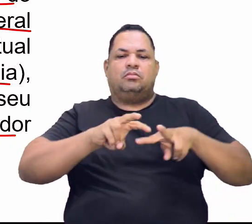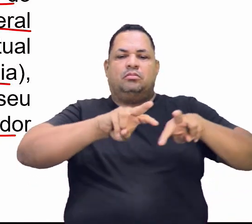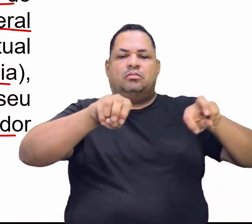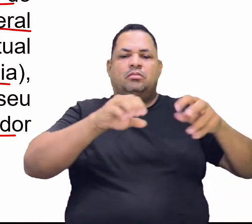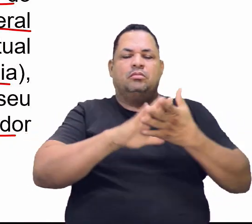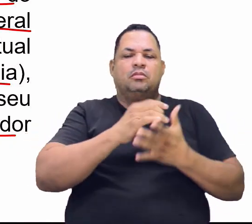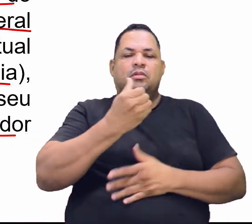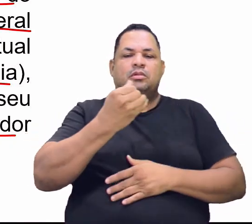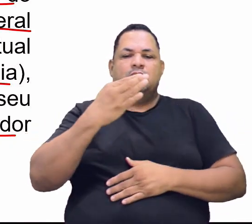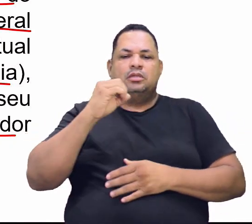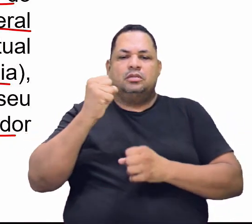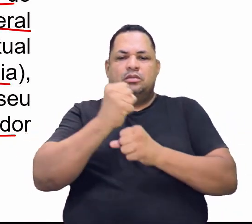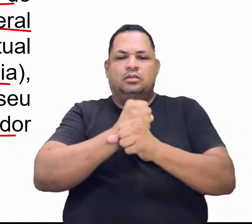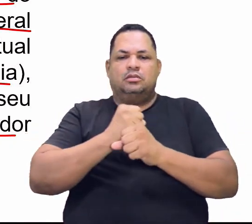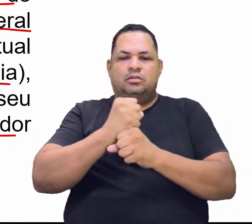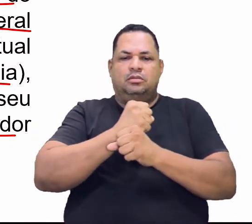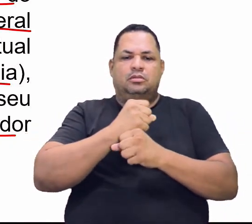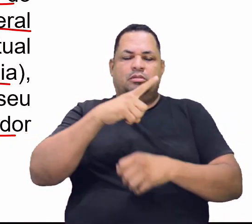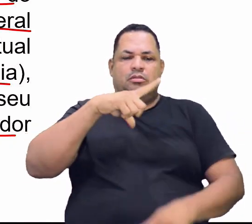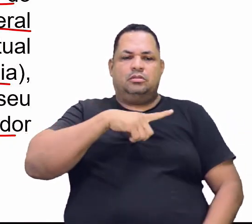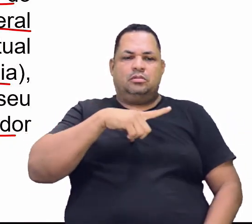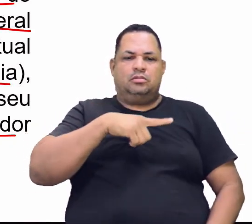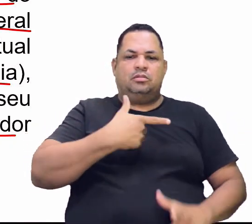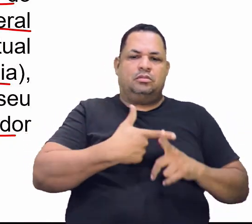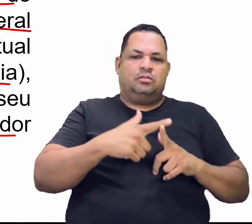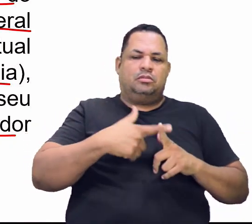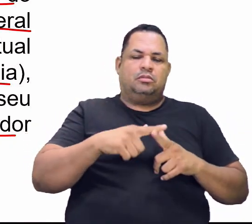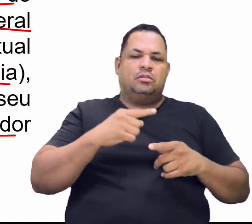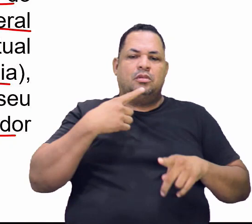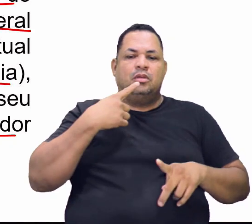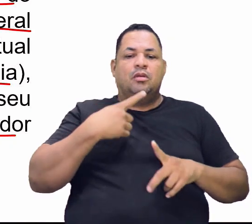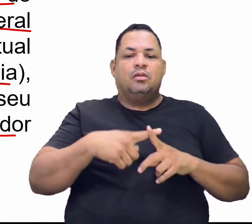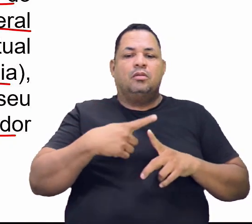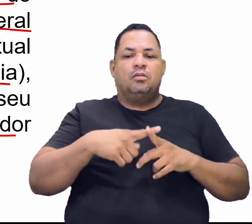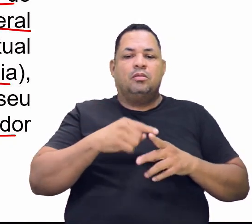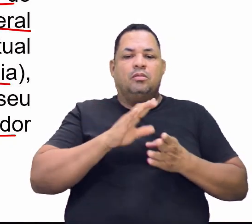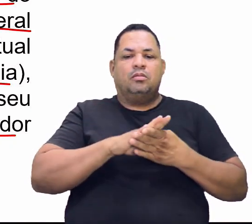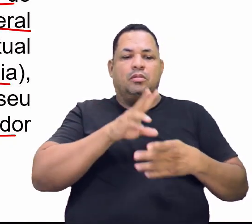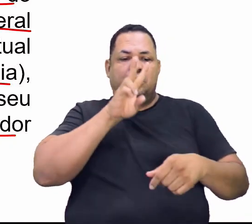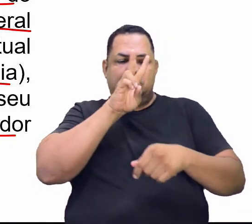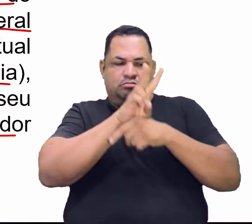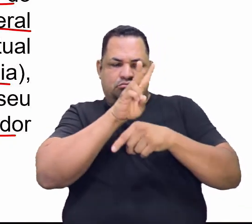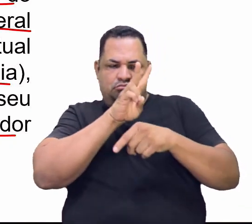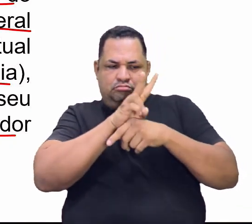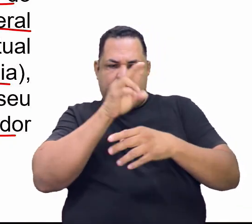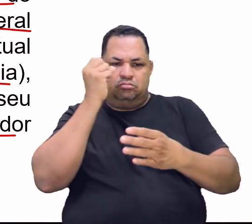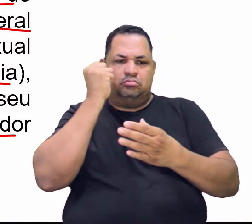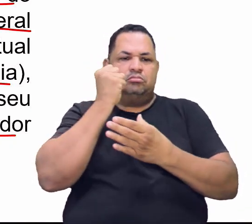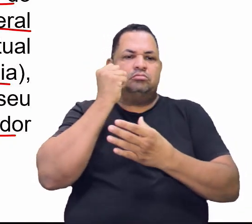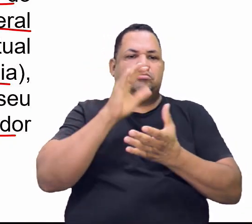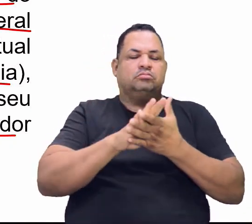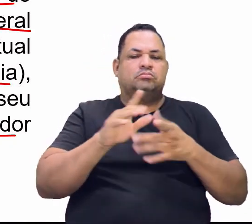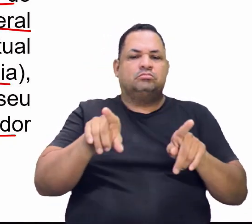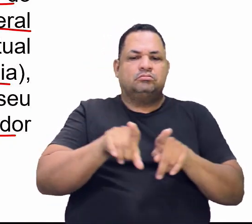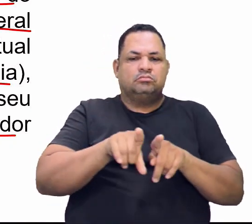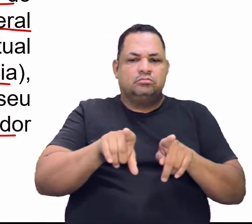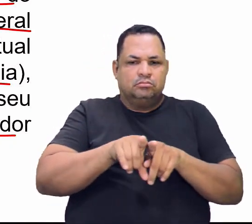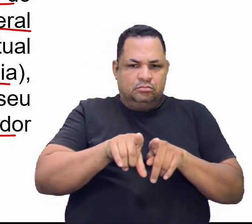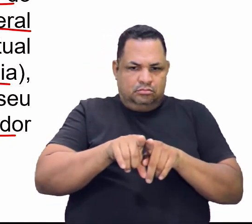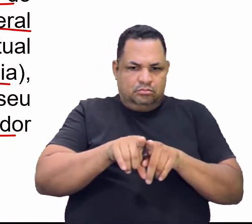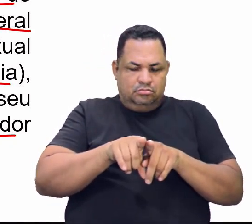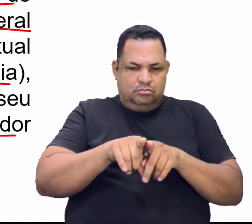ali por 60 anos. E vai ter um probleminha por causa da vigilância, da segurança.